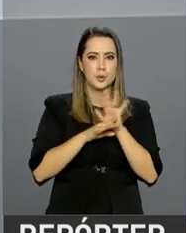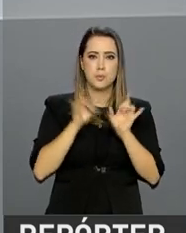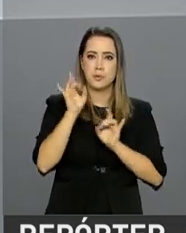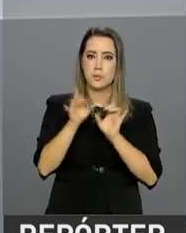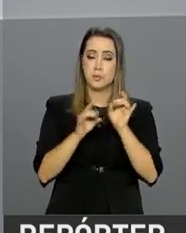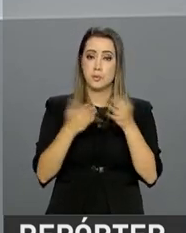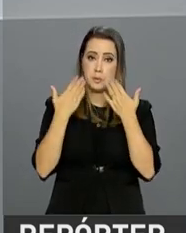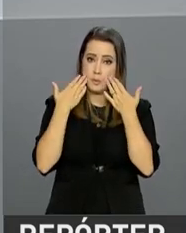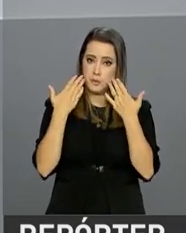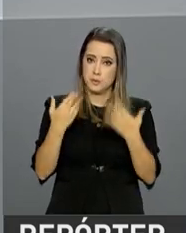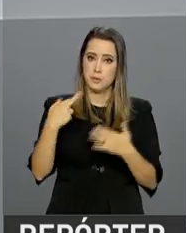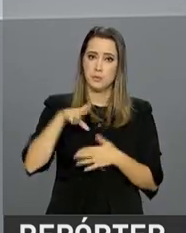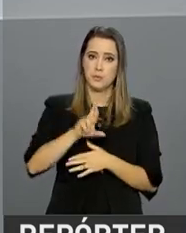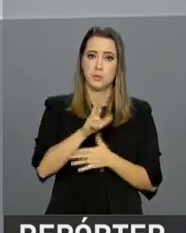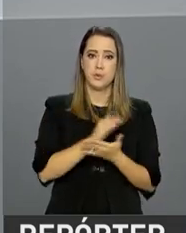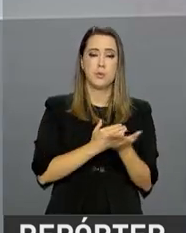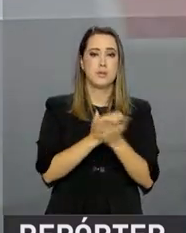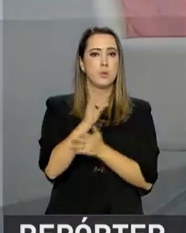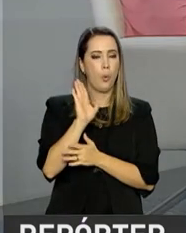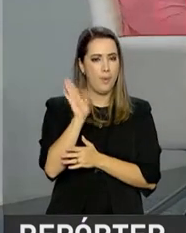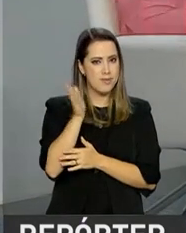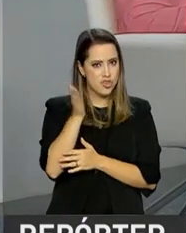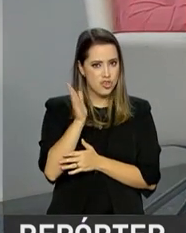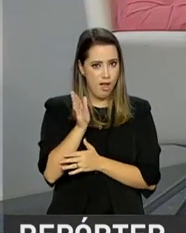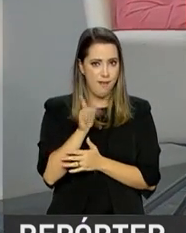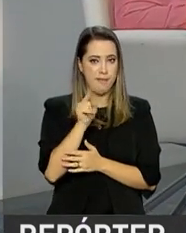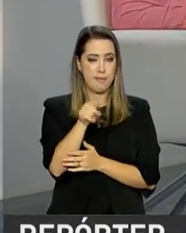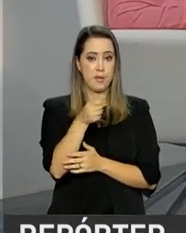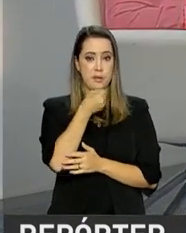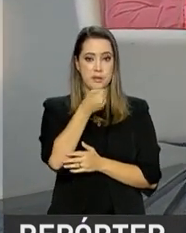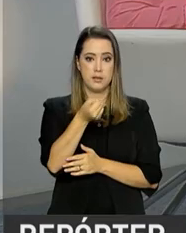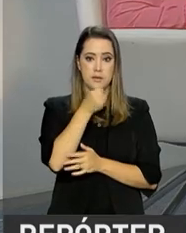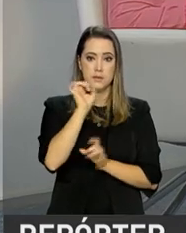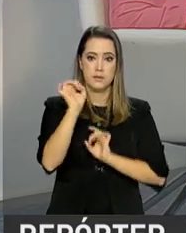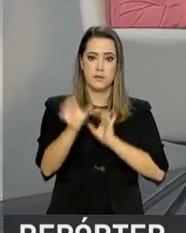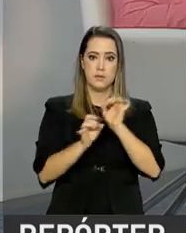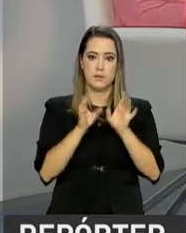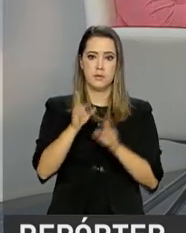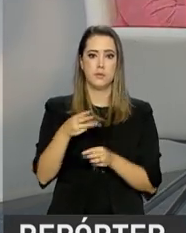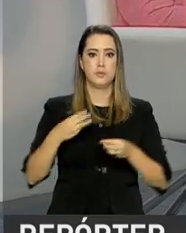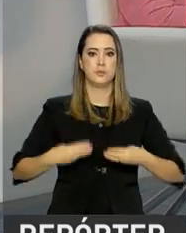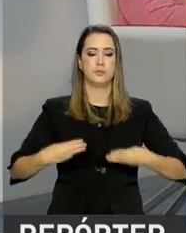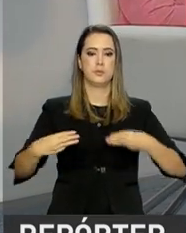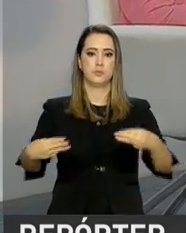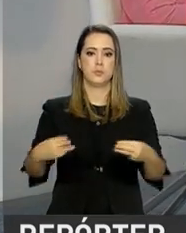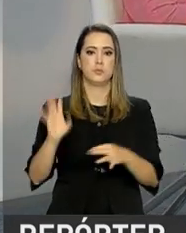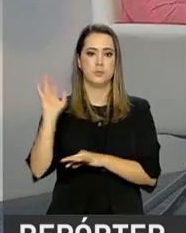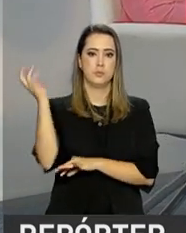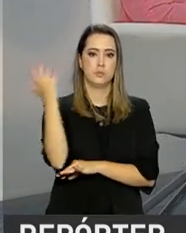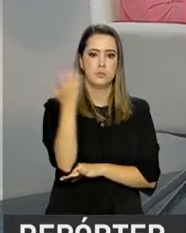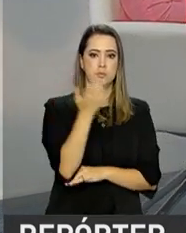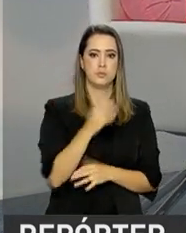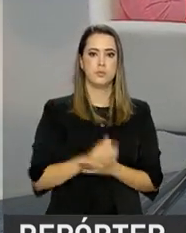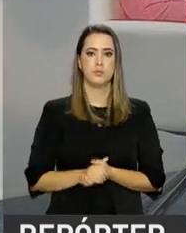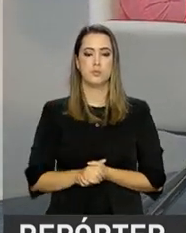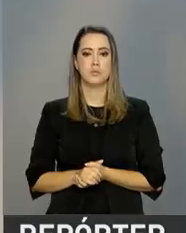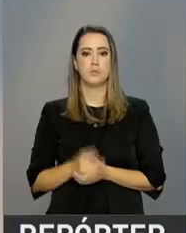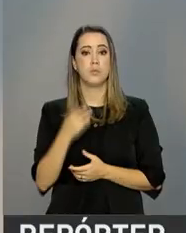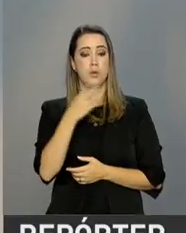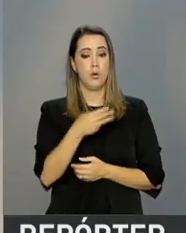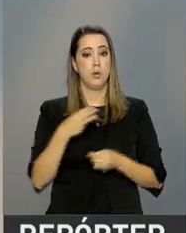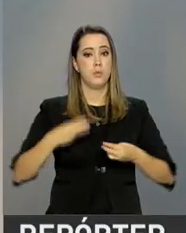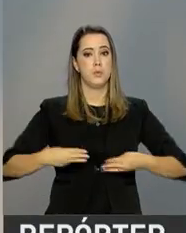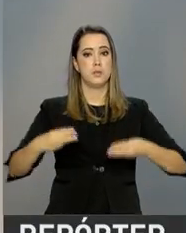especial produzido pela nbr começa daqui a pouco em entrevista exclusiva com o ministro do meio ambiente sarney filho o